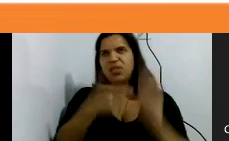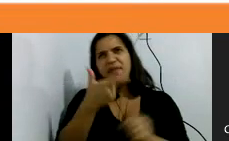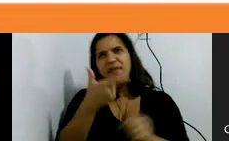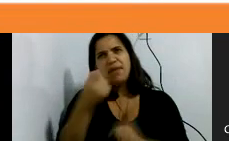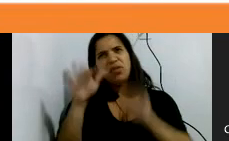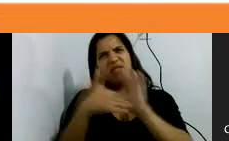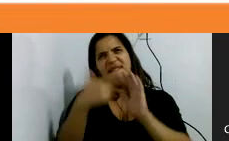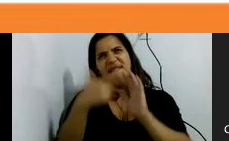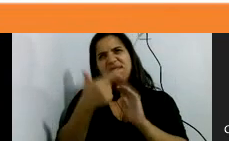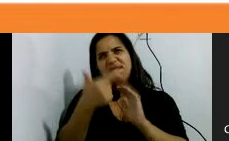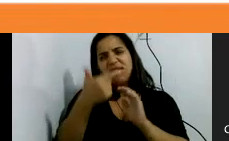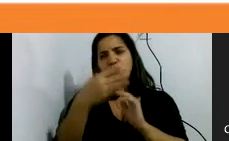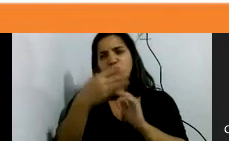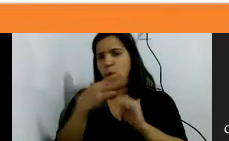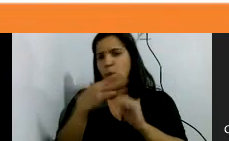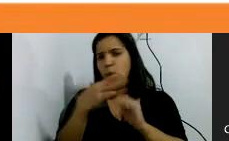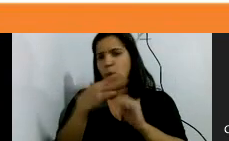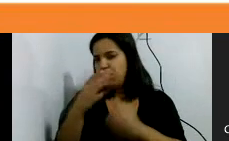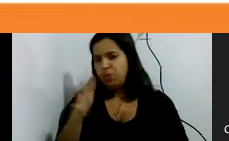20 graus.